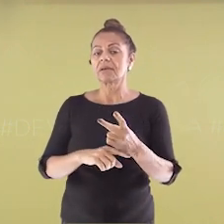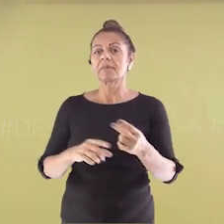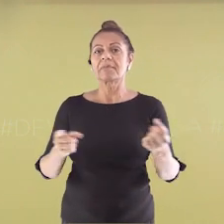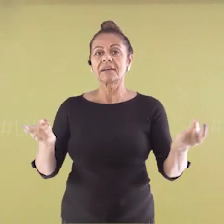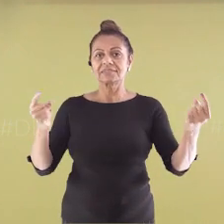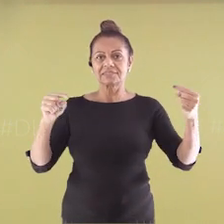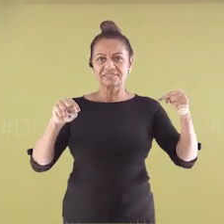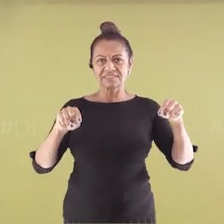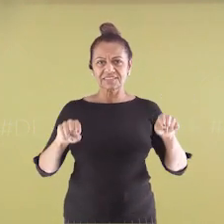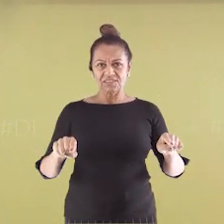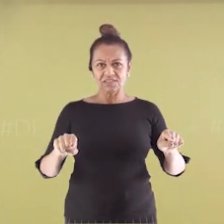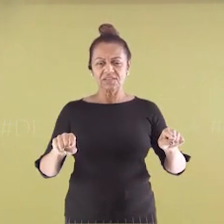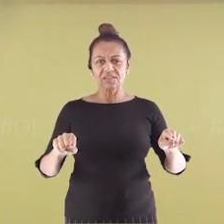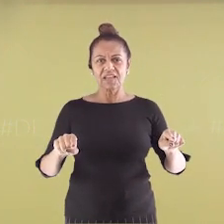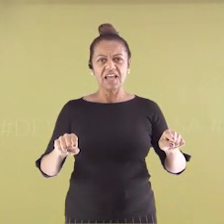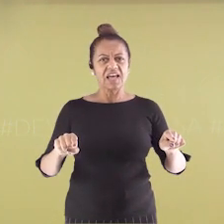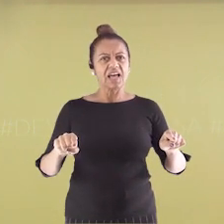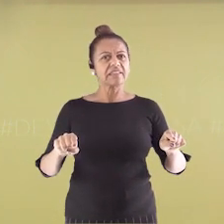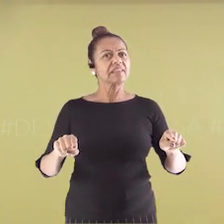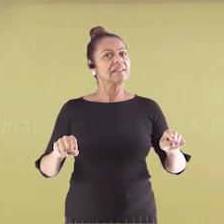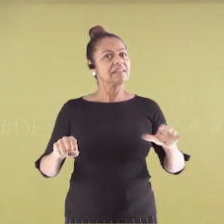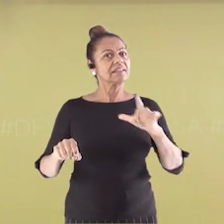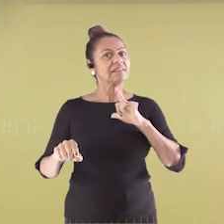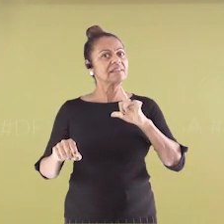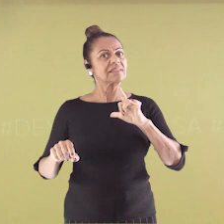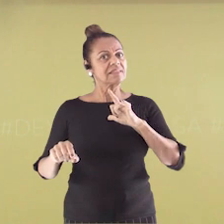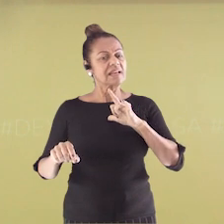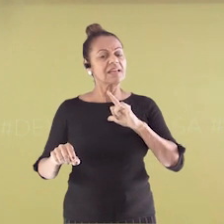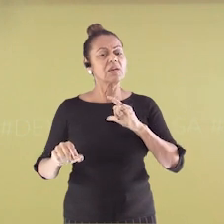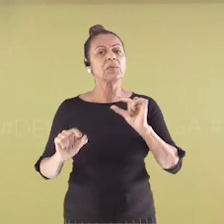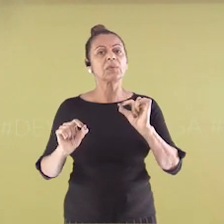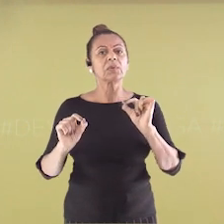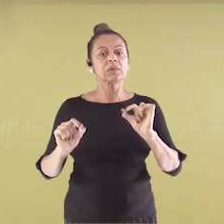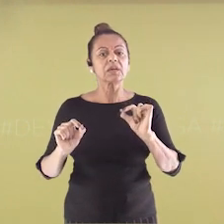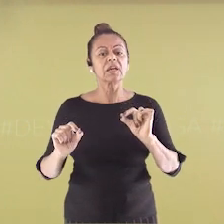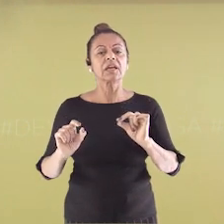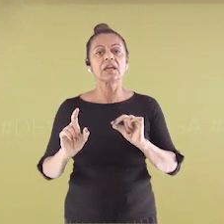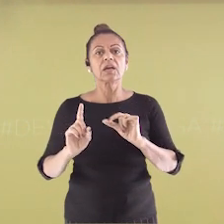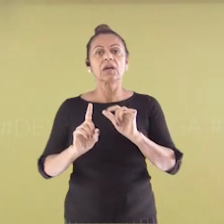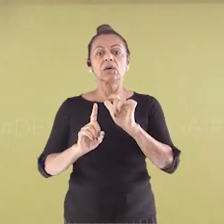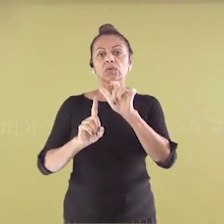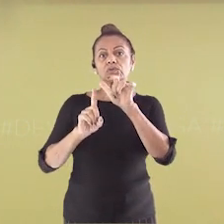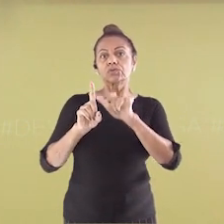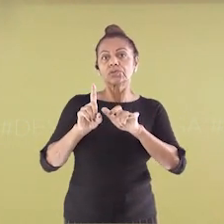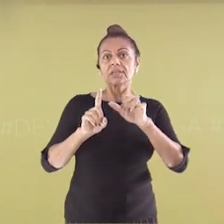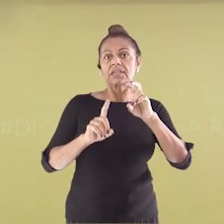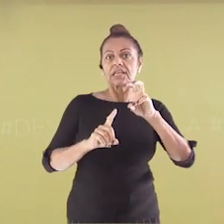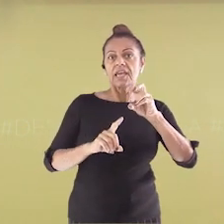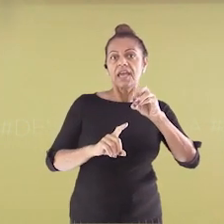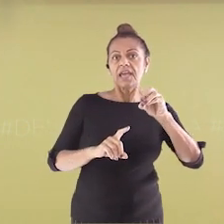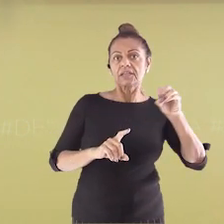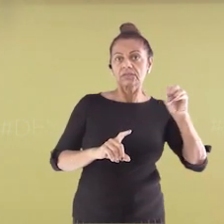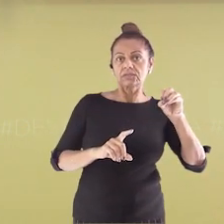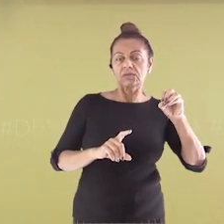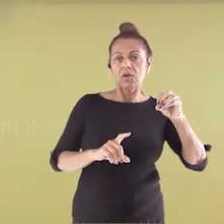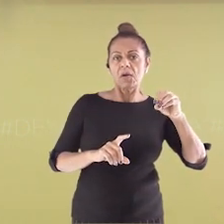sujeito sofrendo a ação. Os 500 milhões foram deixados em bancos. Esses foram aqui,